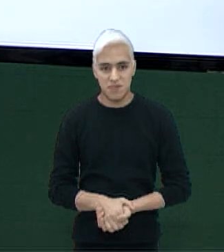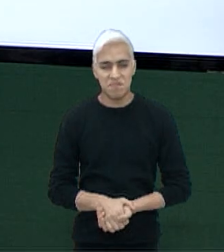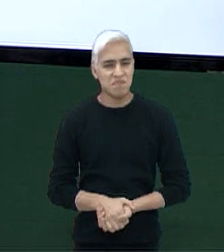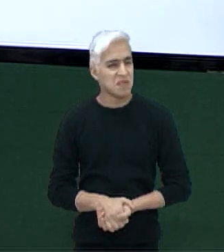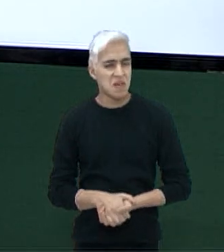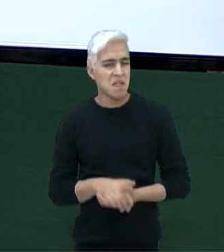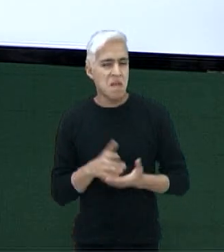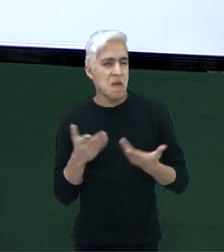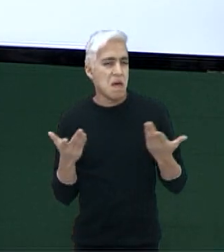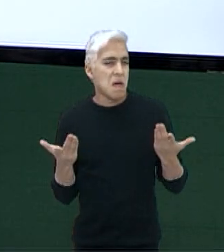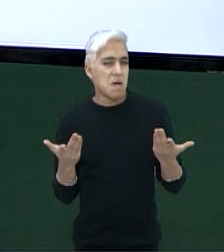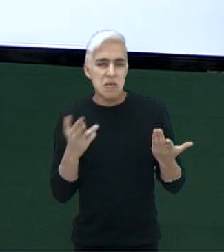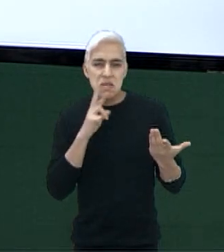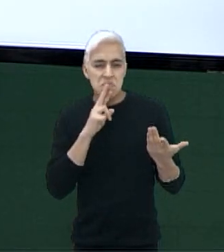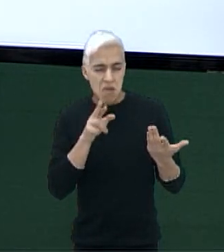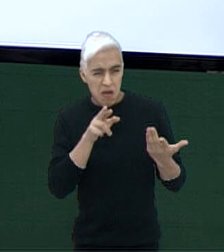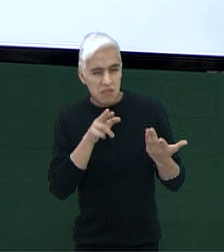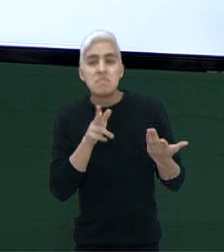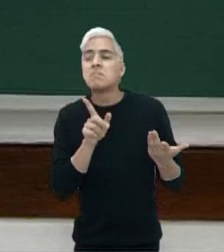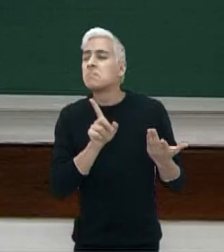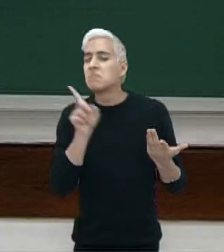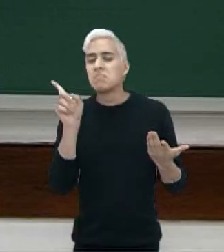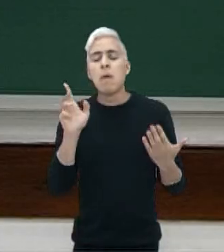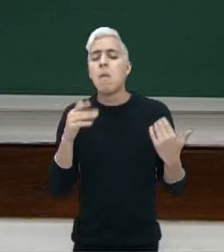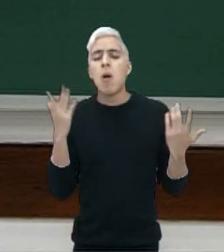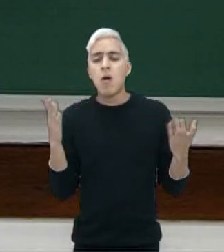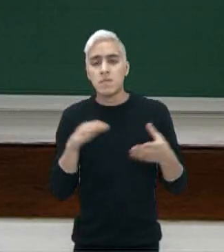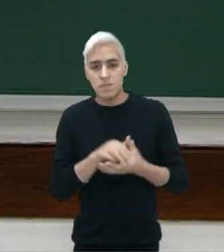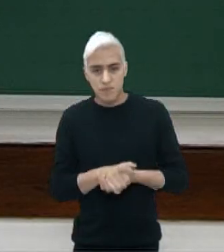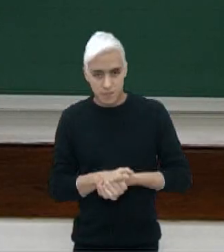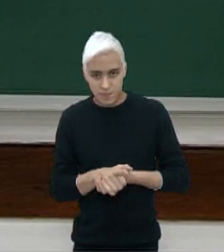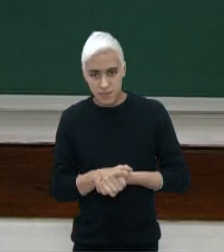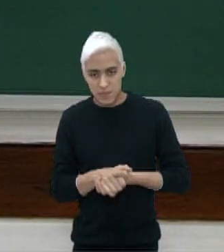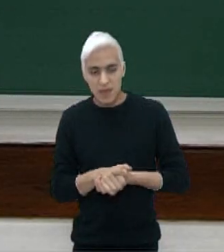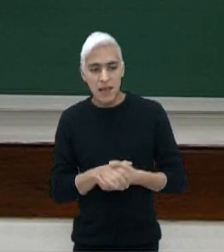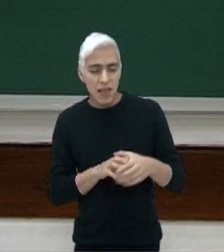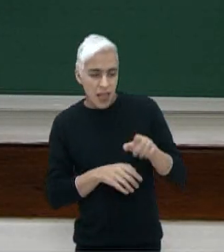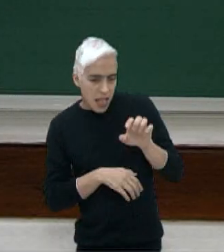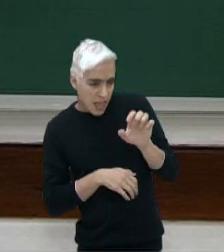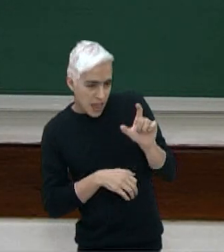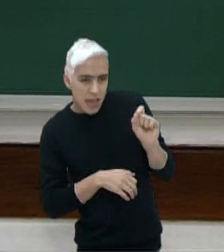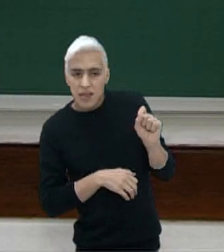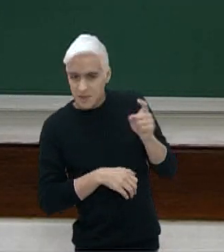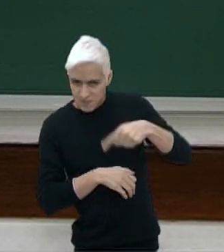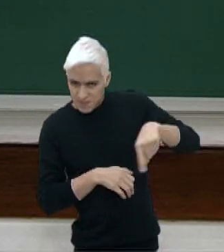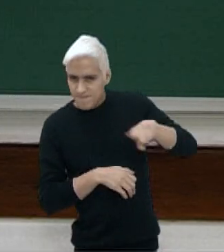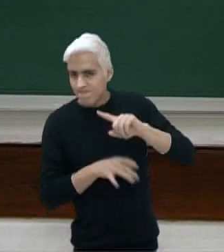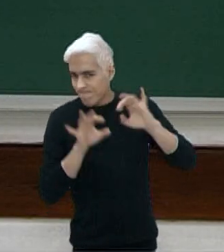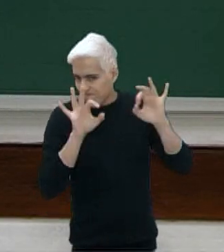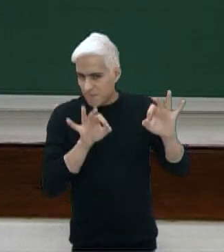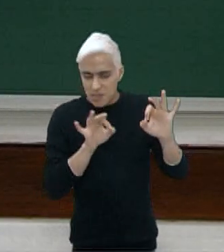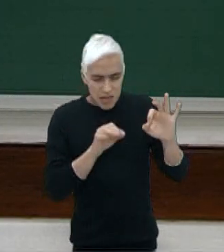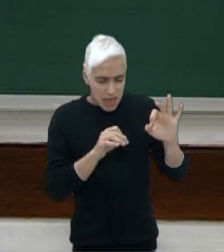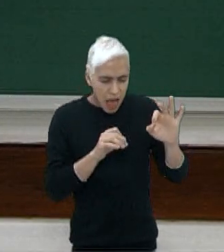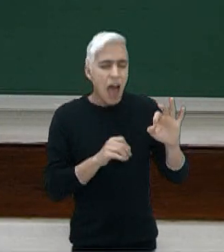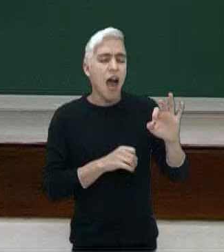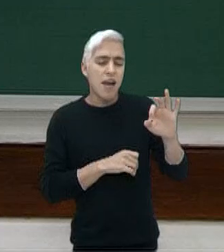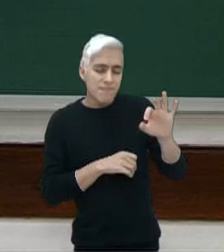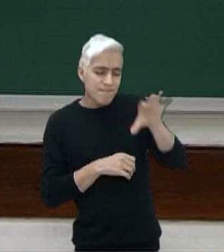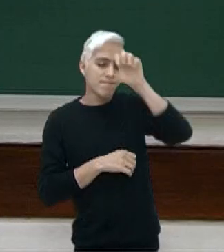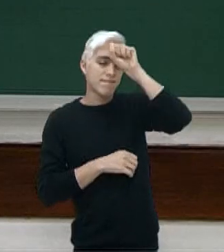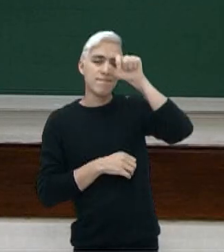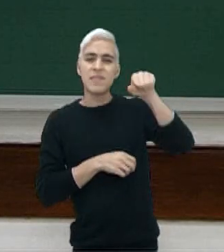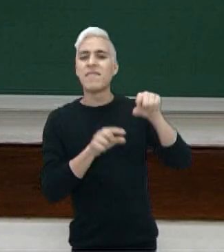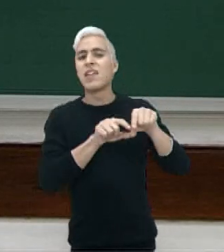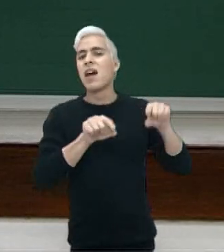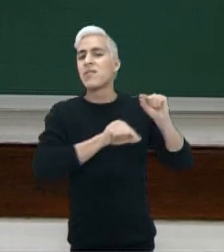Qual que é a resposta, pessoal, desse quiz aqui? Eles, né? Então você tem aí essa ideia, né? O que a gente tem